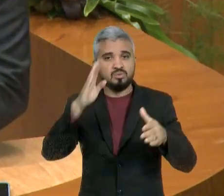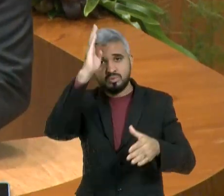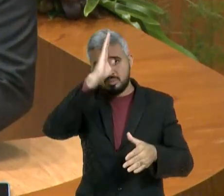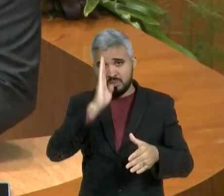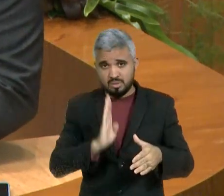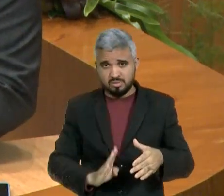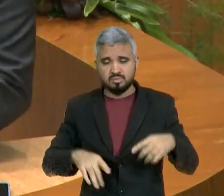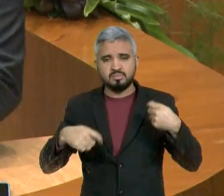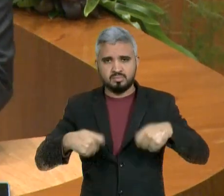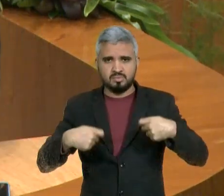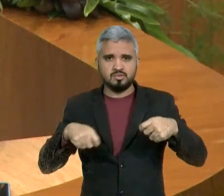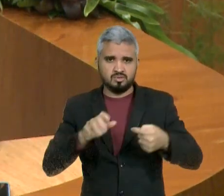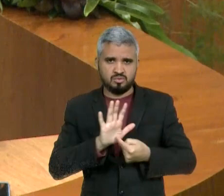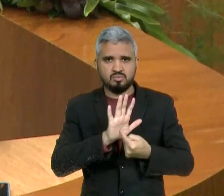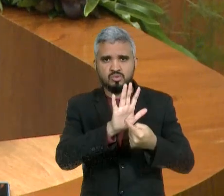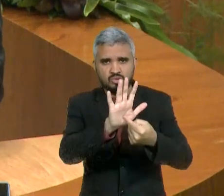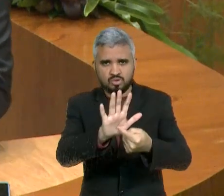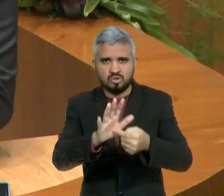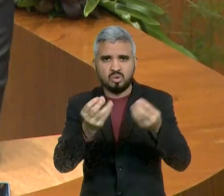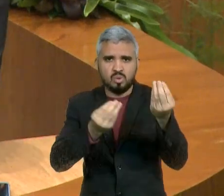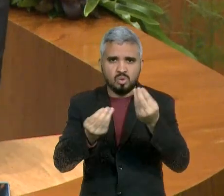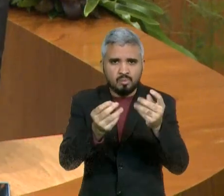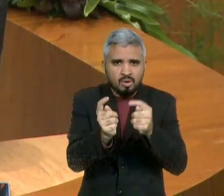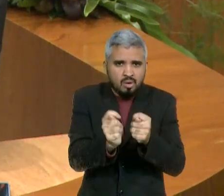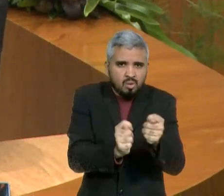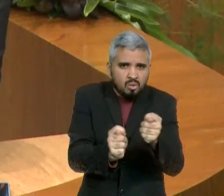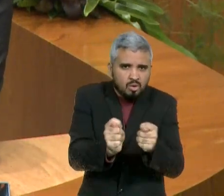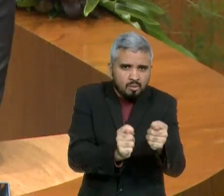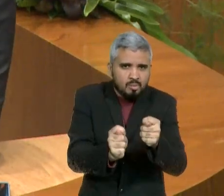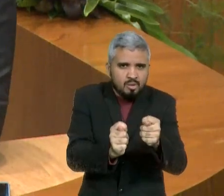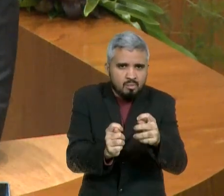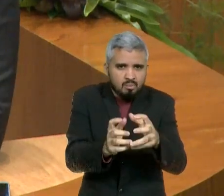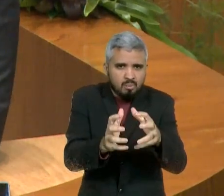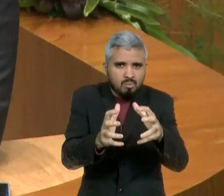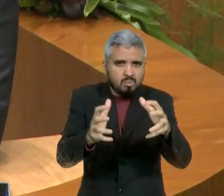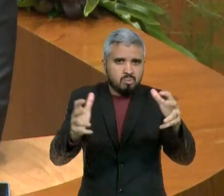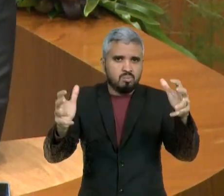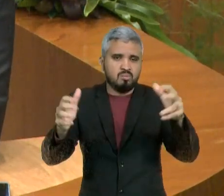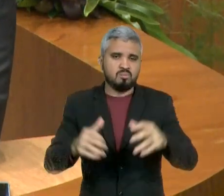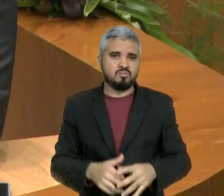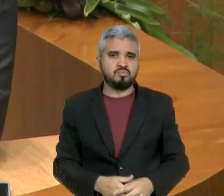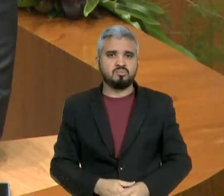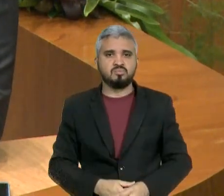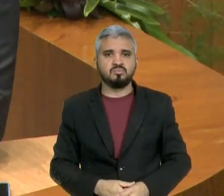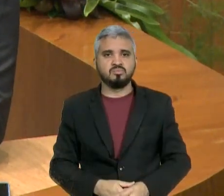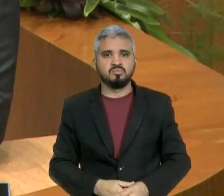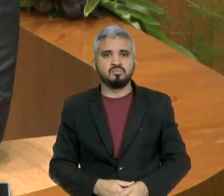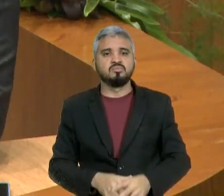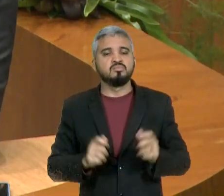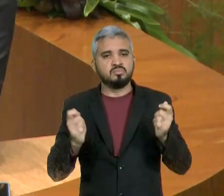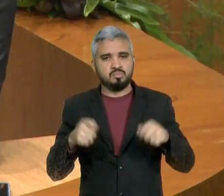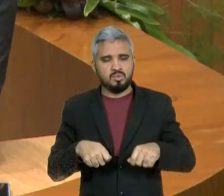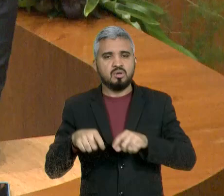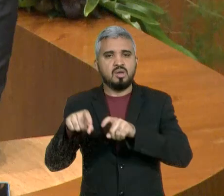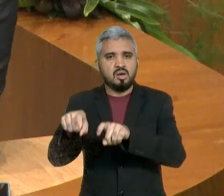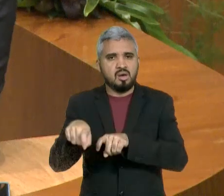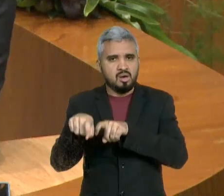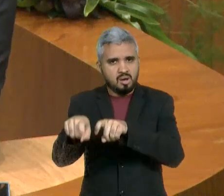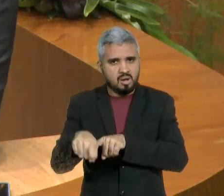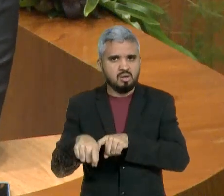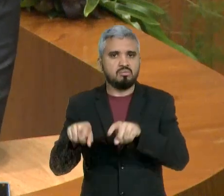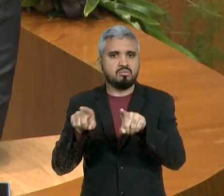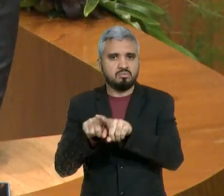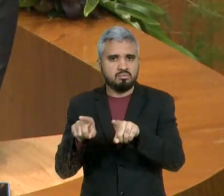crescimento da economia, que a diminuição da desigualdade social pode ser feita também pelo agro. E essa paixão e trabalho